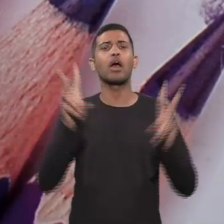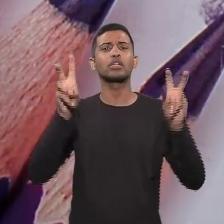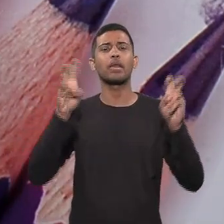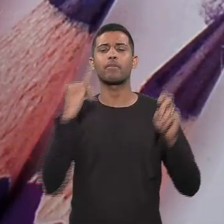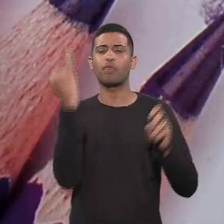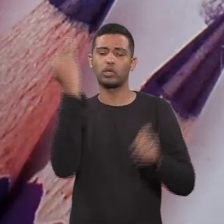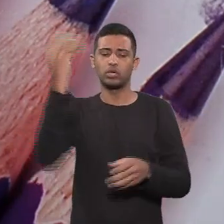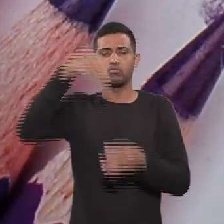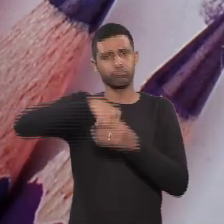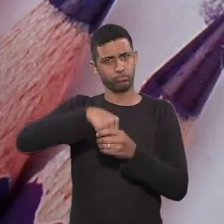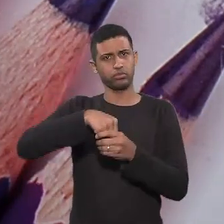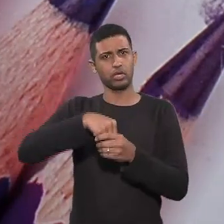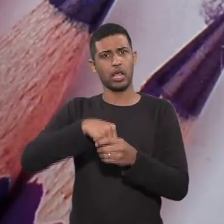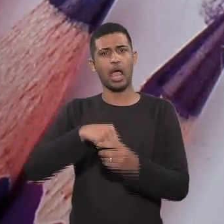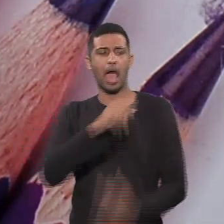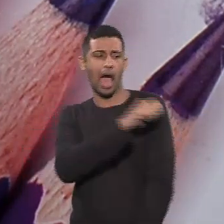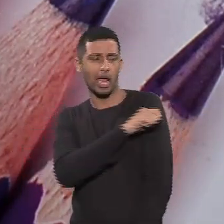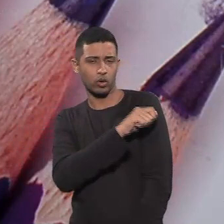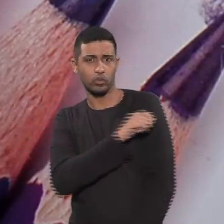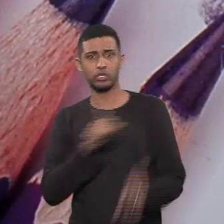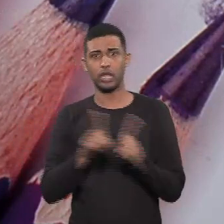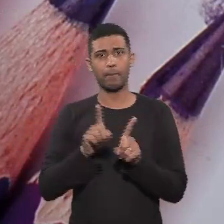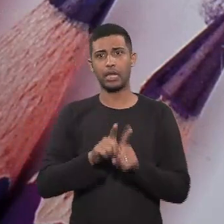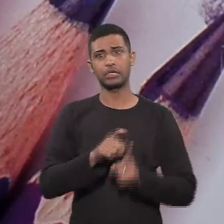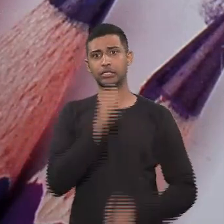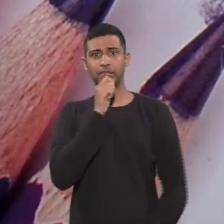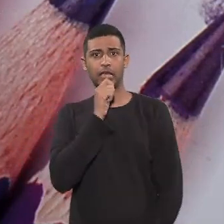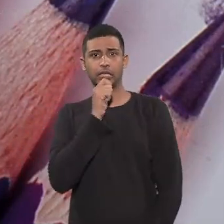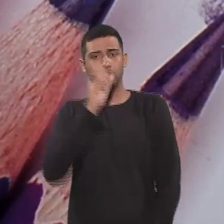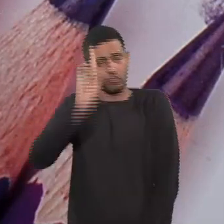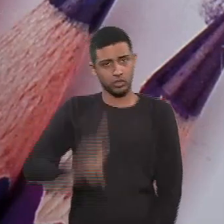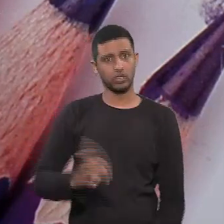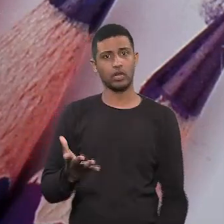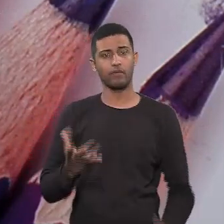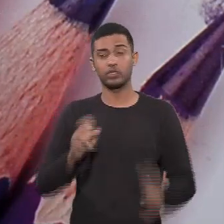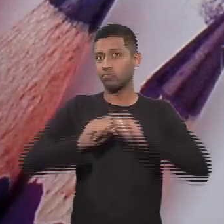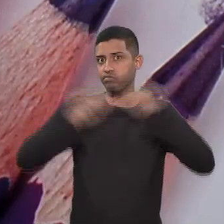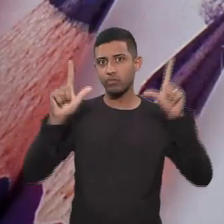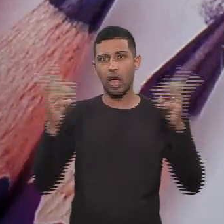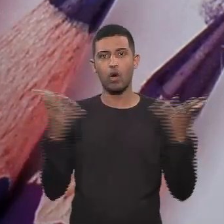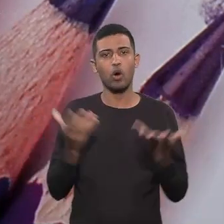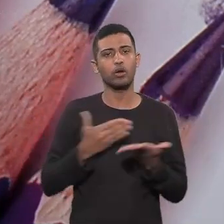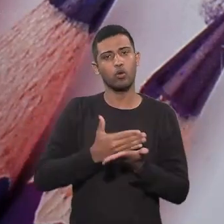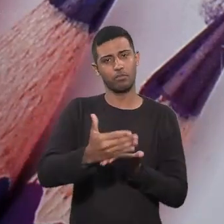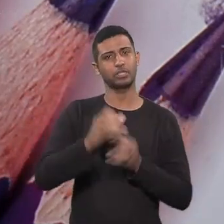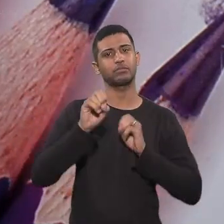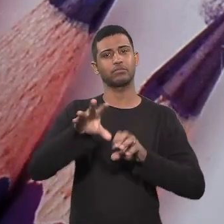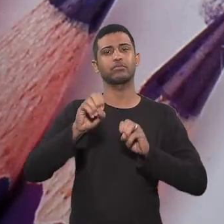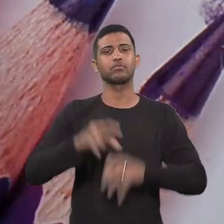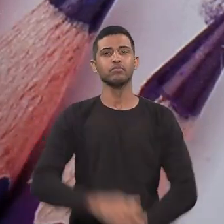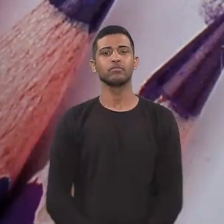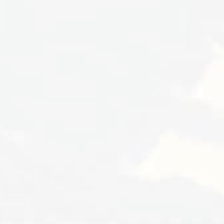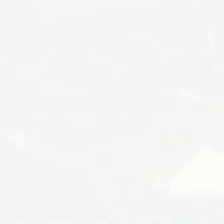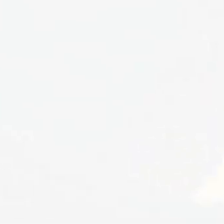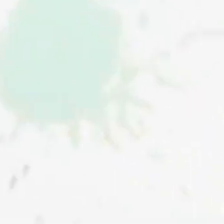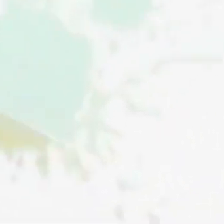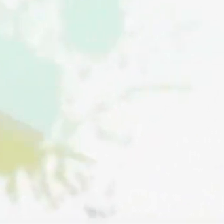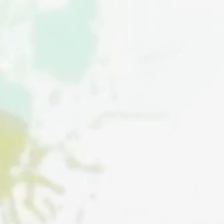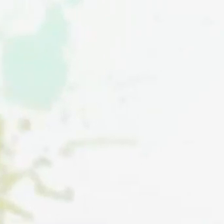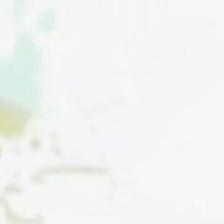importância da inclusão para alunos com e sem deficiência. Então fique ligado, está no ar o